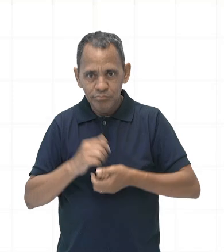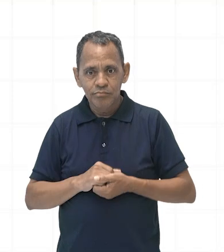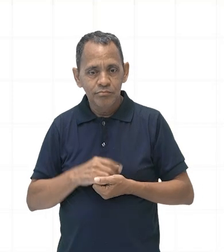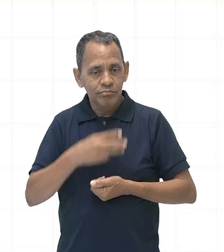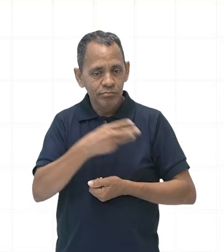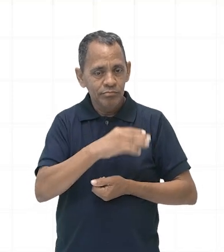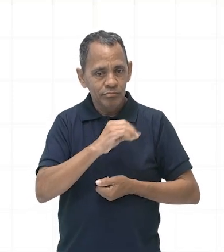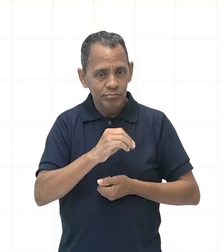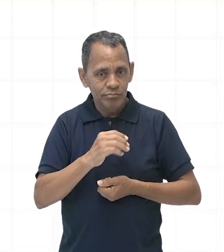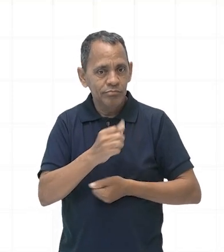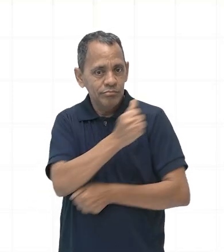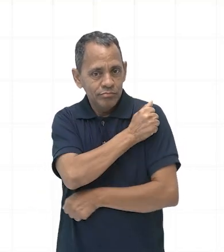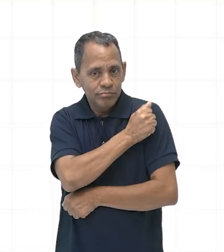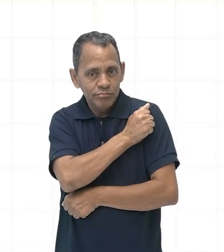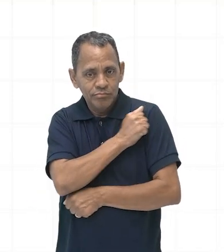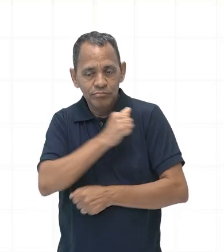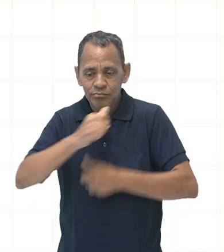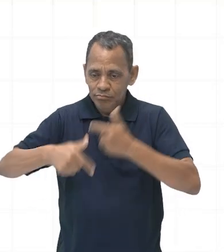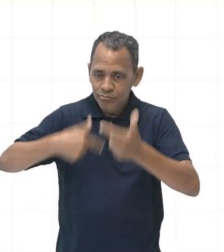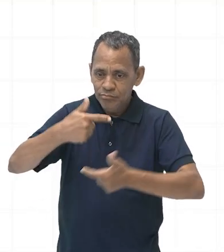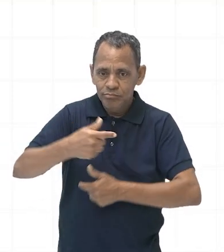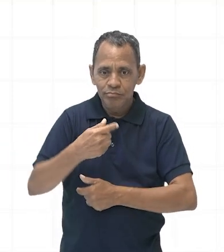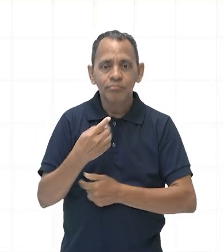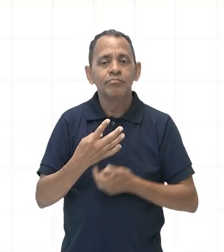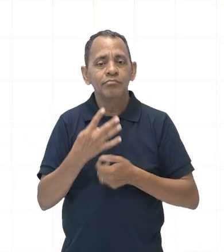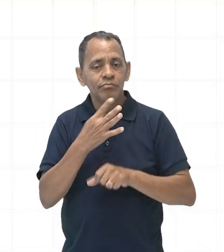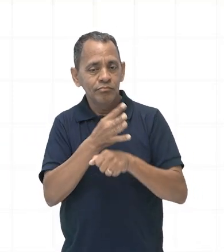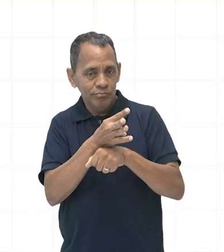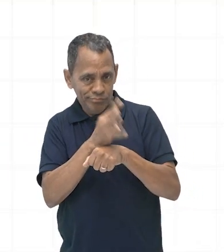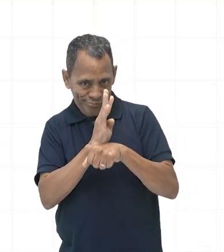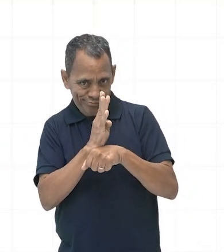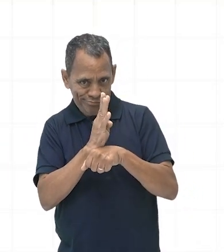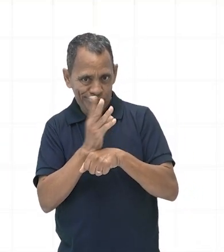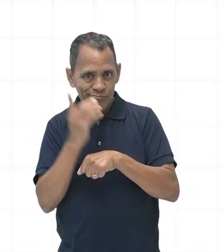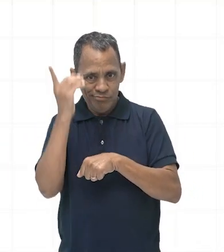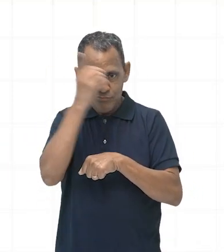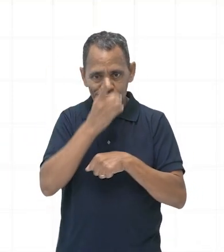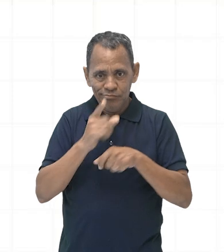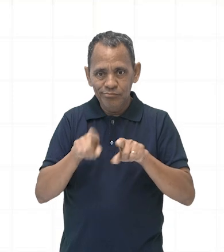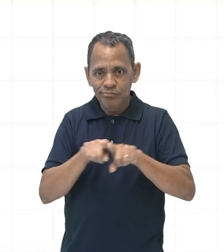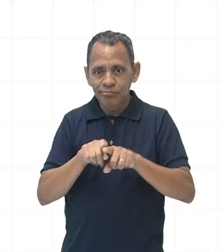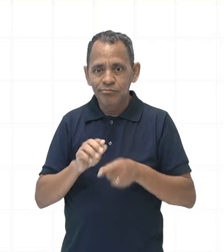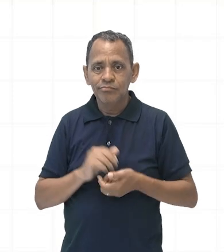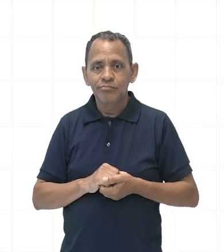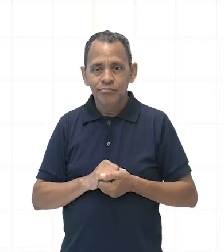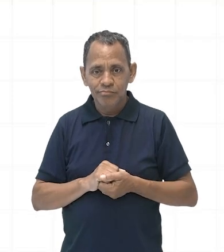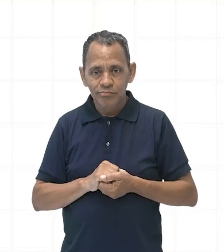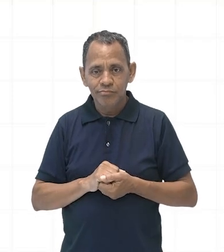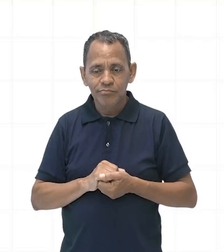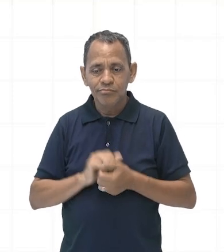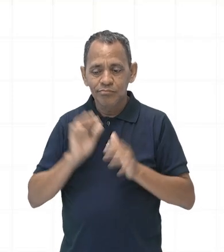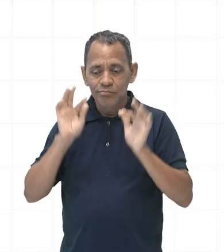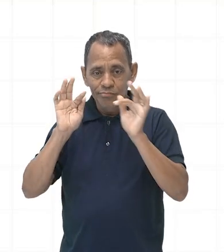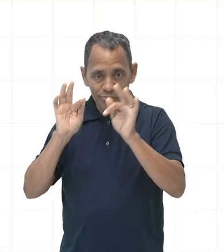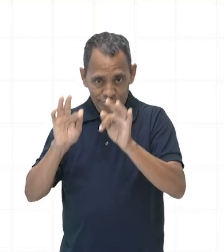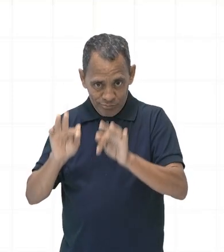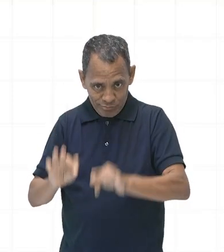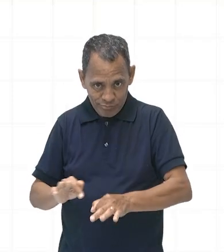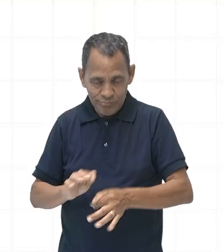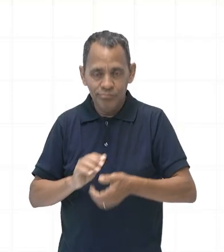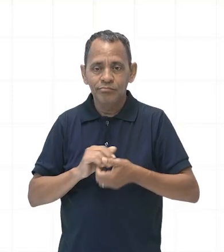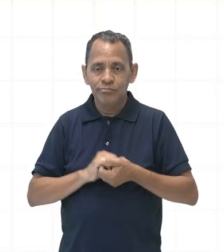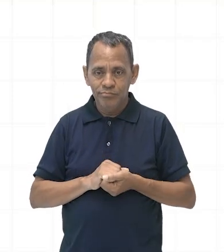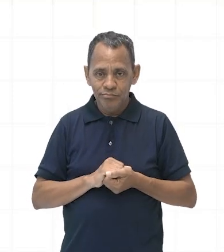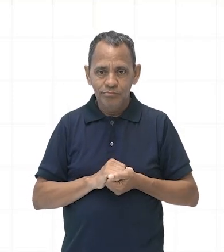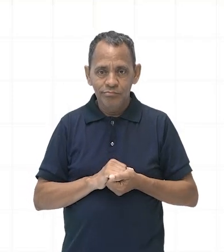grupo e passaram a trabalhar 4 horas por dia, nos seguintes até o término da campanha.